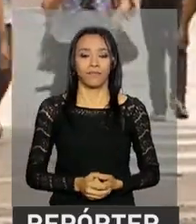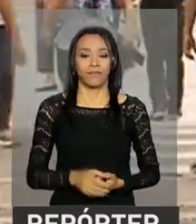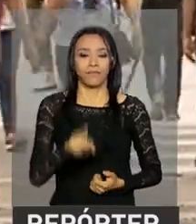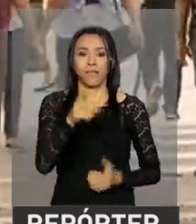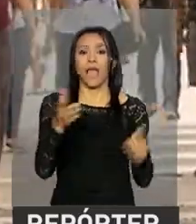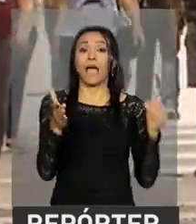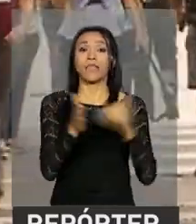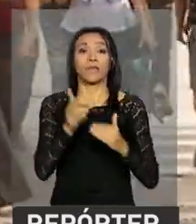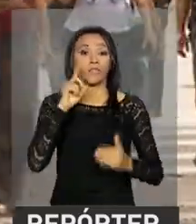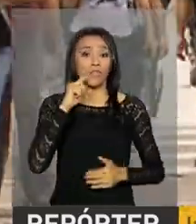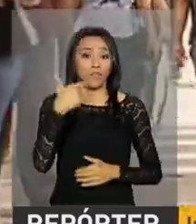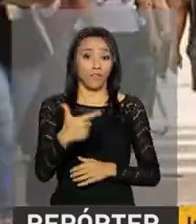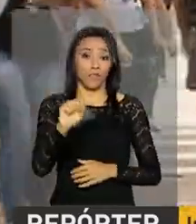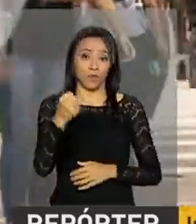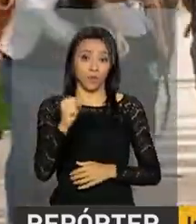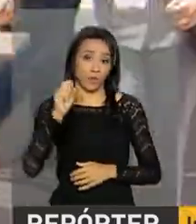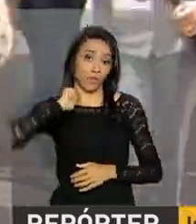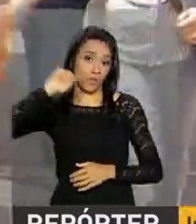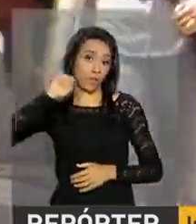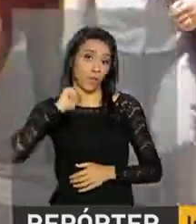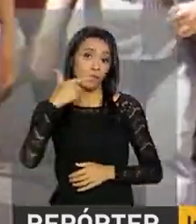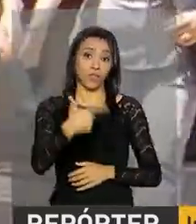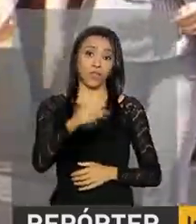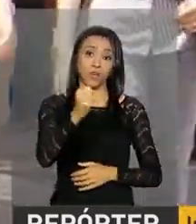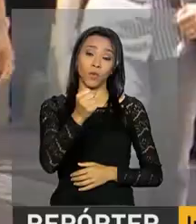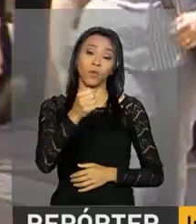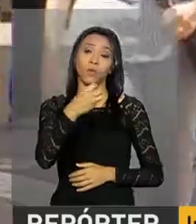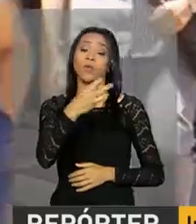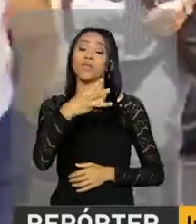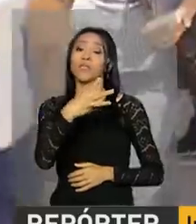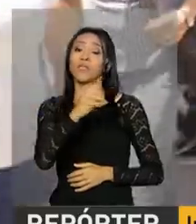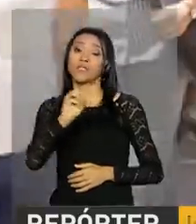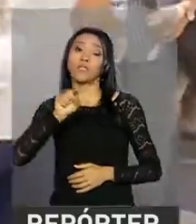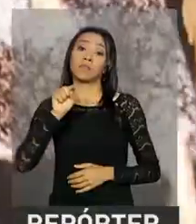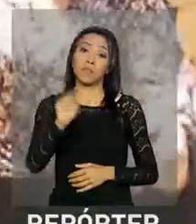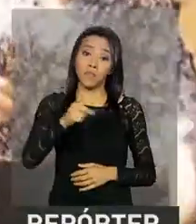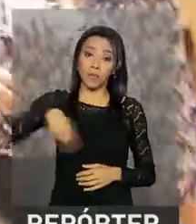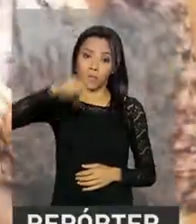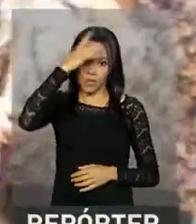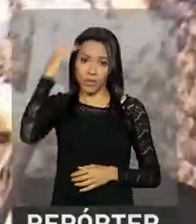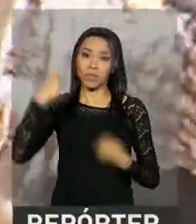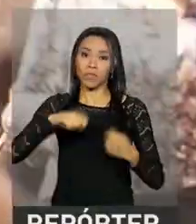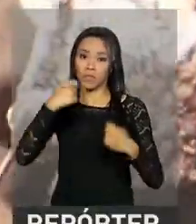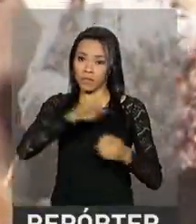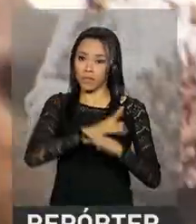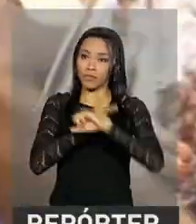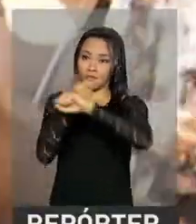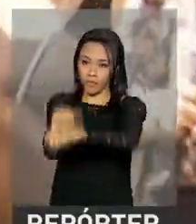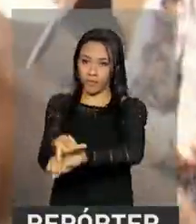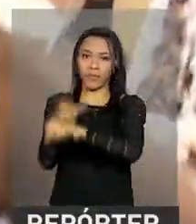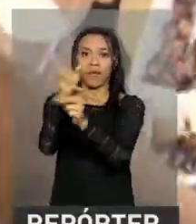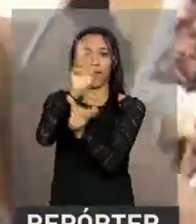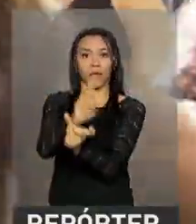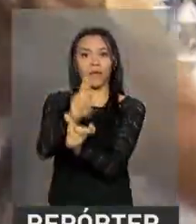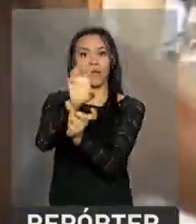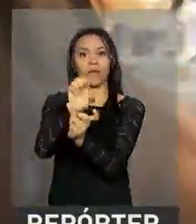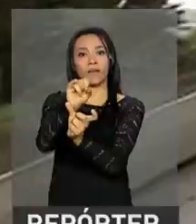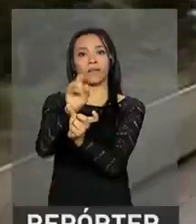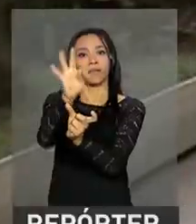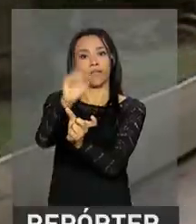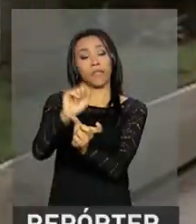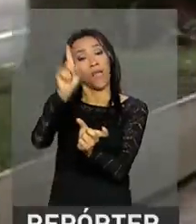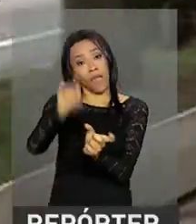Até o dia 28 de abril, 28 milhões e 300 mil contribuintes devem prestar contas à Receita Federal. É o Imposto de